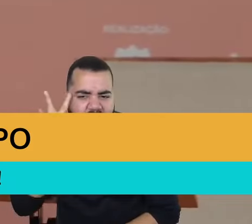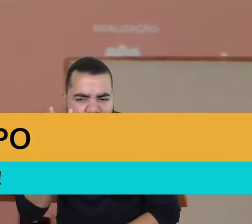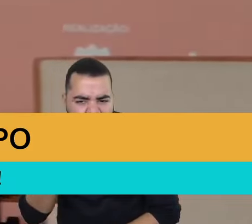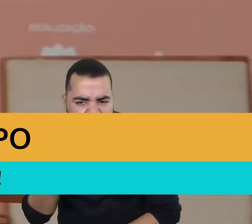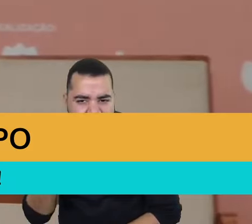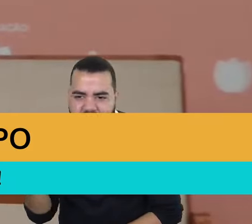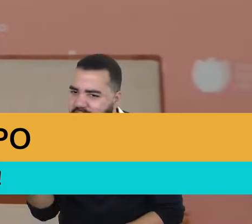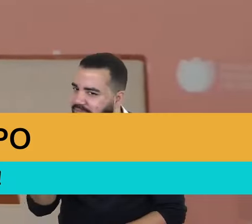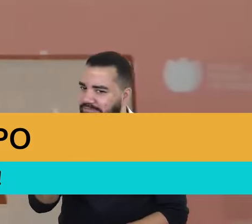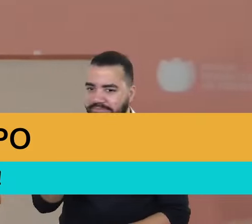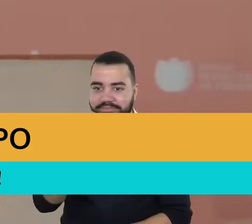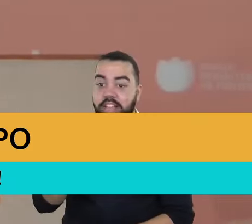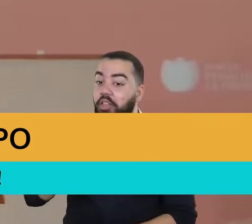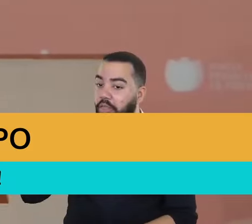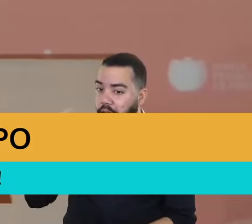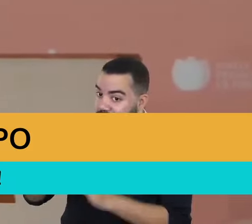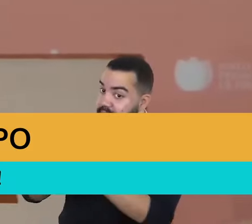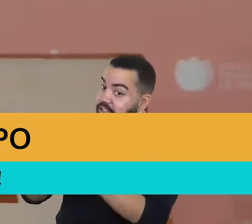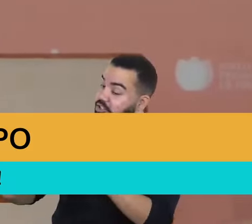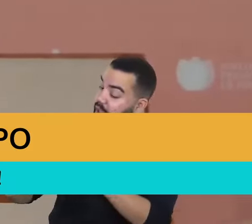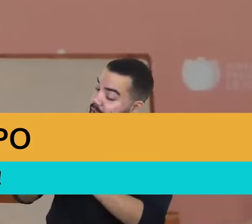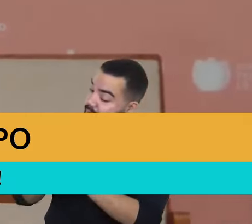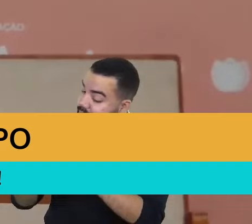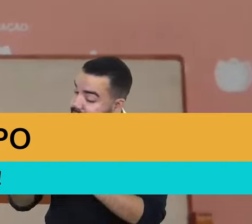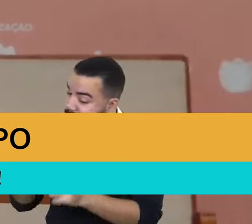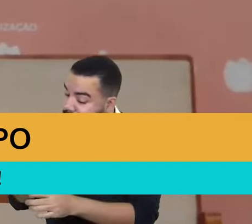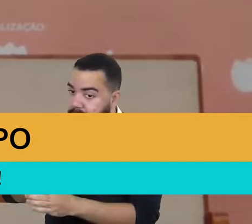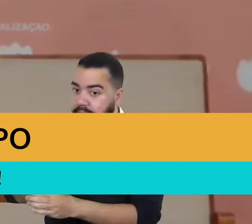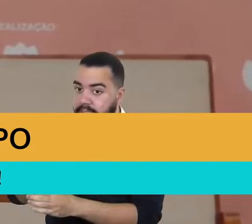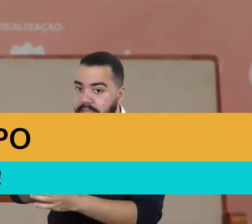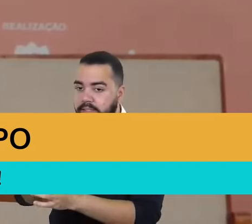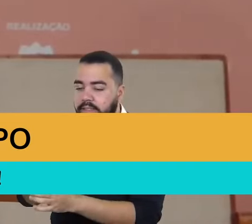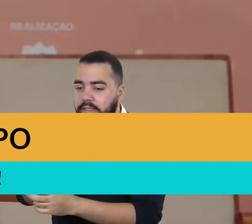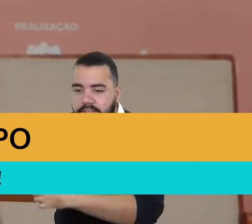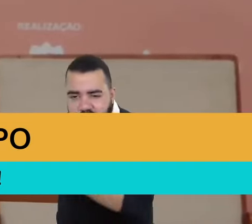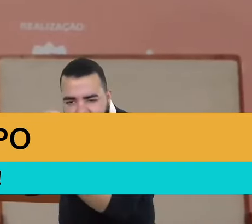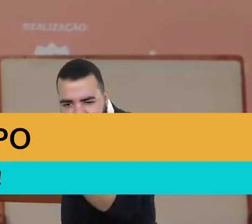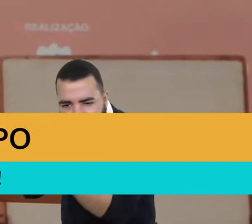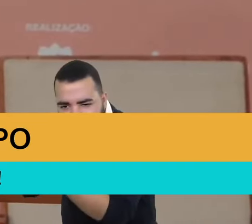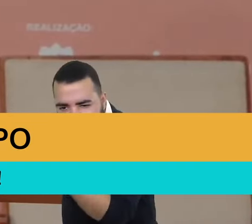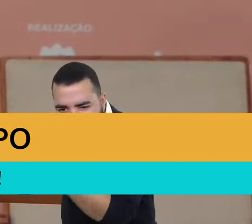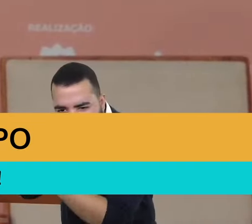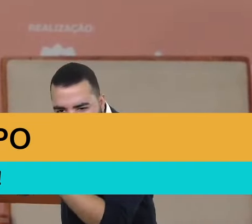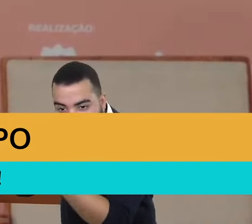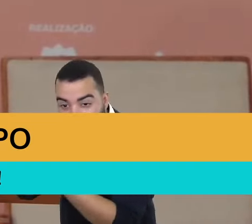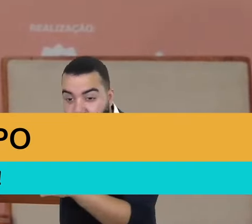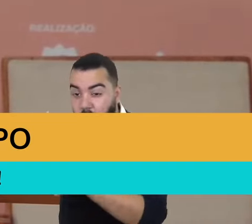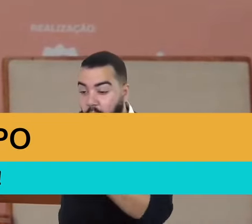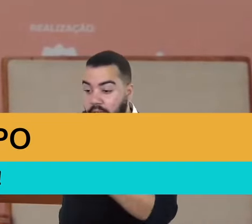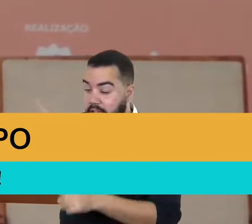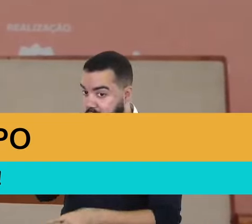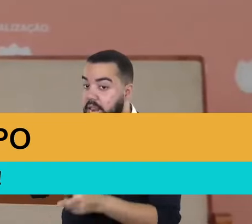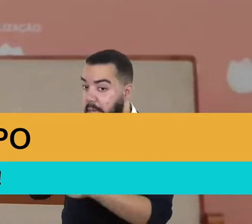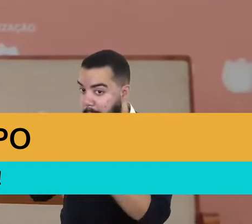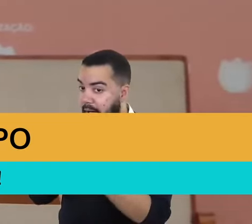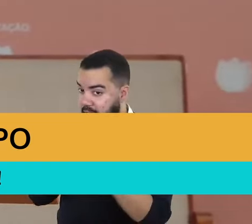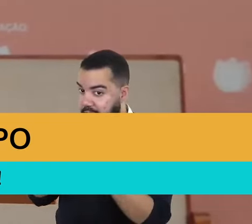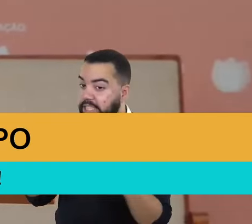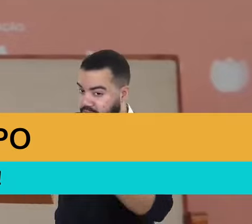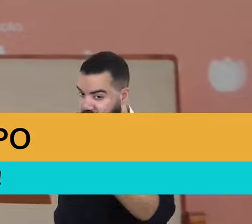Porque o Marcelinho a gente está investigando, gente. Porque o Marcelinho é muito parecido comigo. E tem coisa que ele é pior que eu, viu? Tem coisa que eu olho assim e